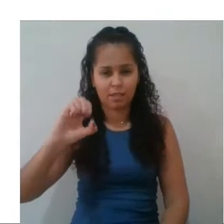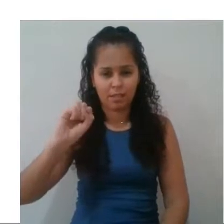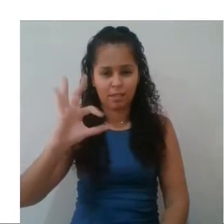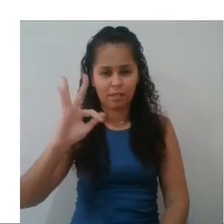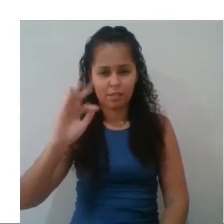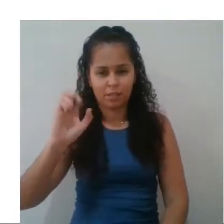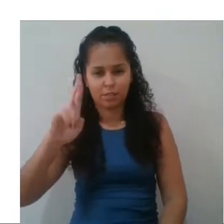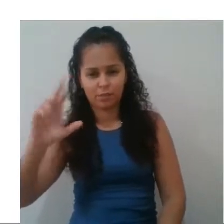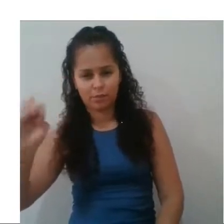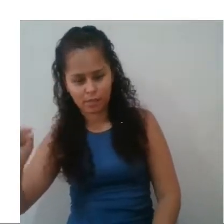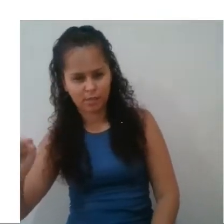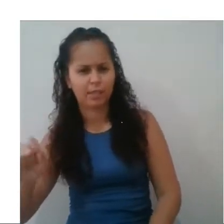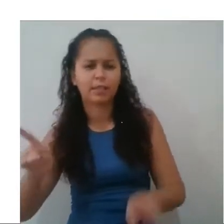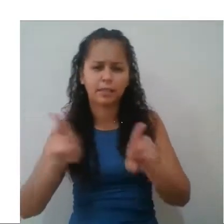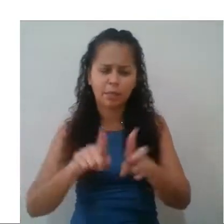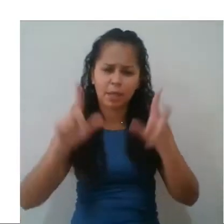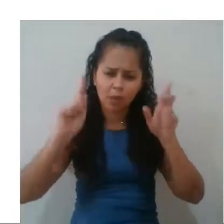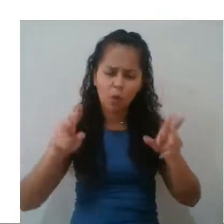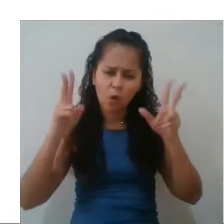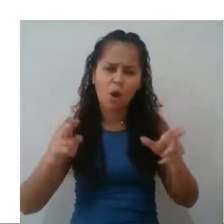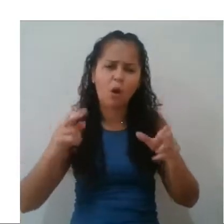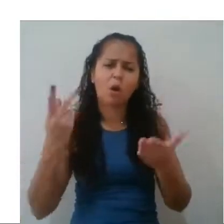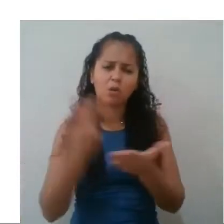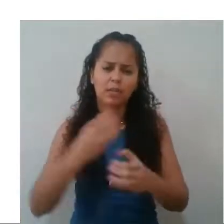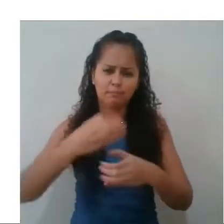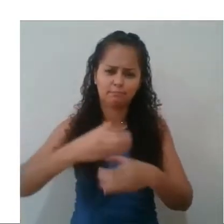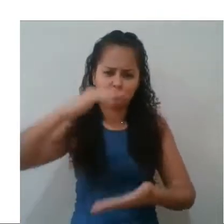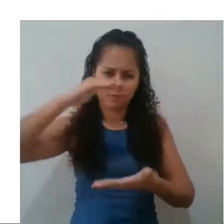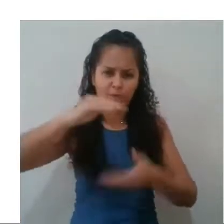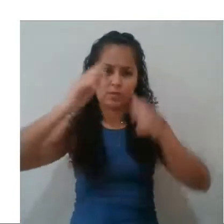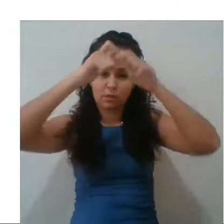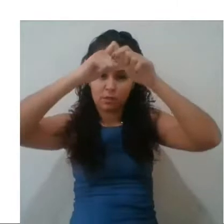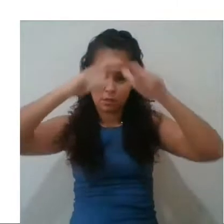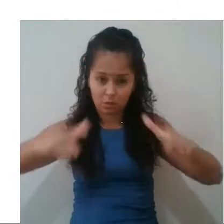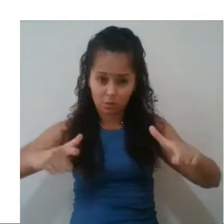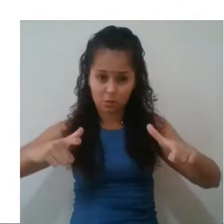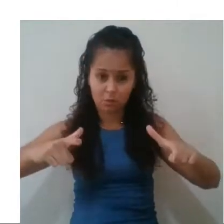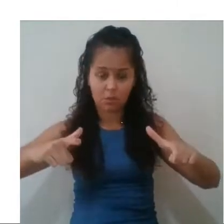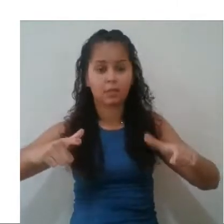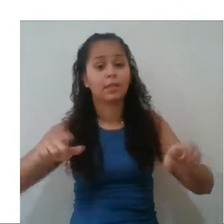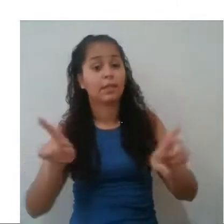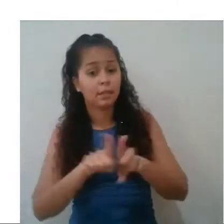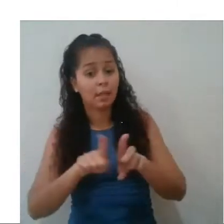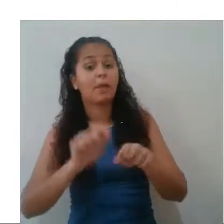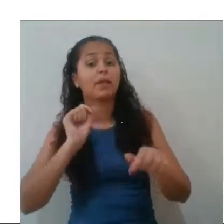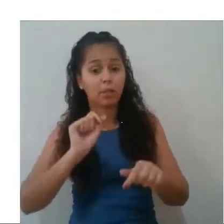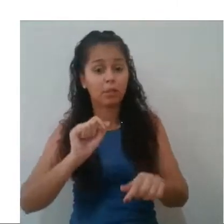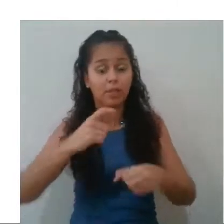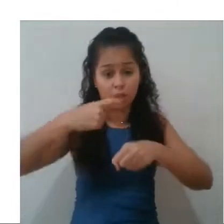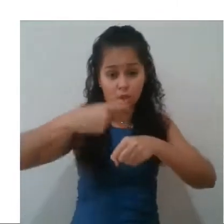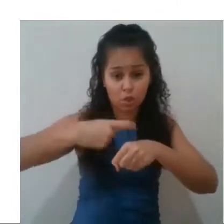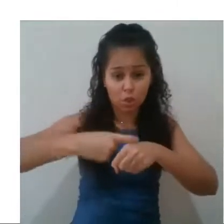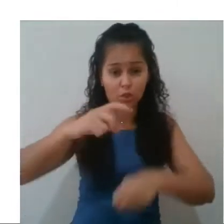esferas, assim como um cilindro ou um cone, também são sólidos de revolução. Por quê? Se